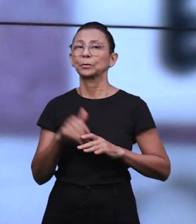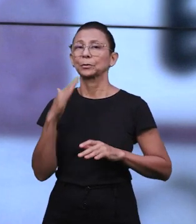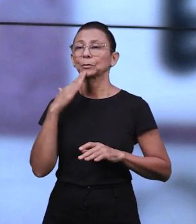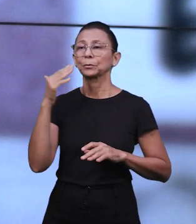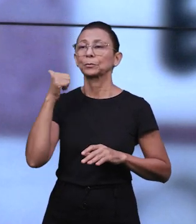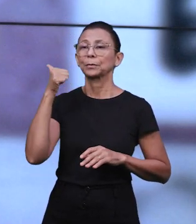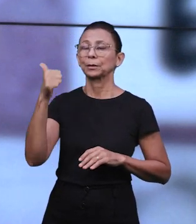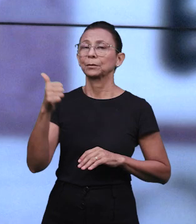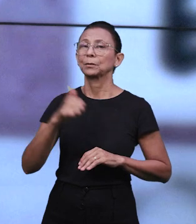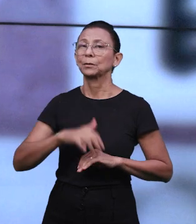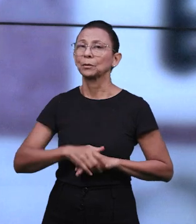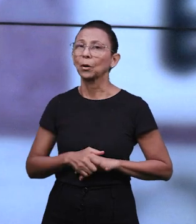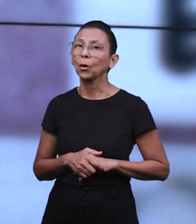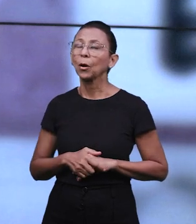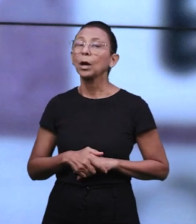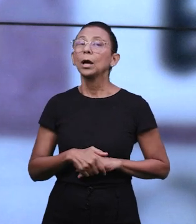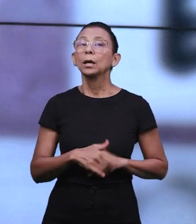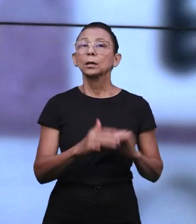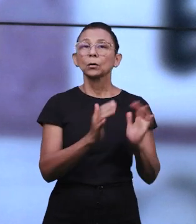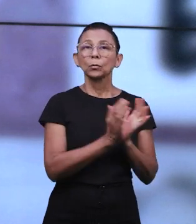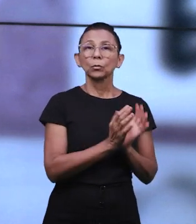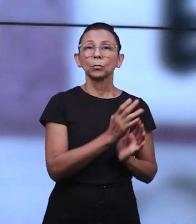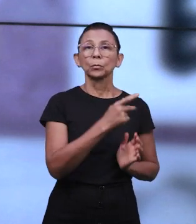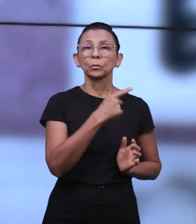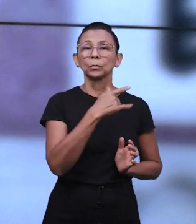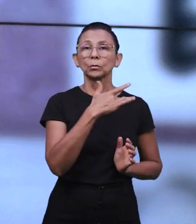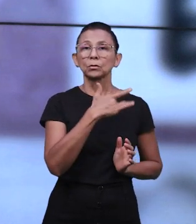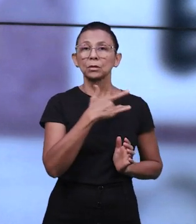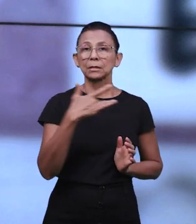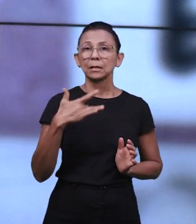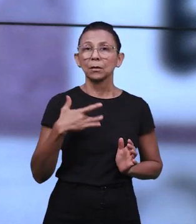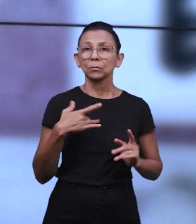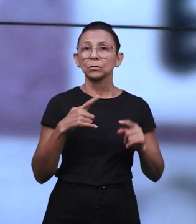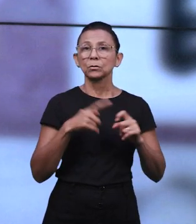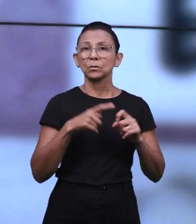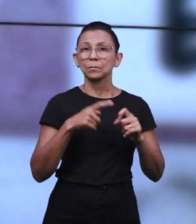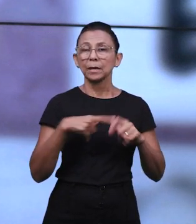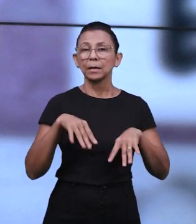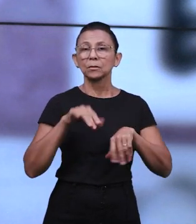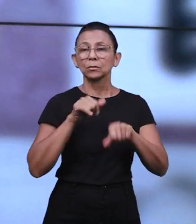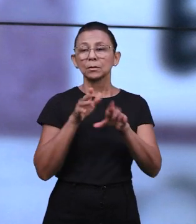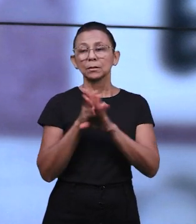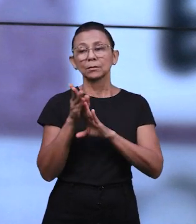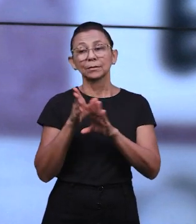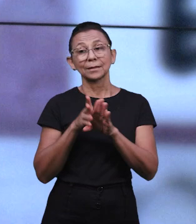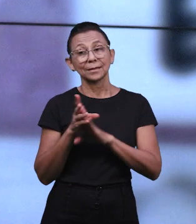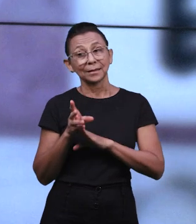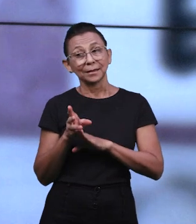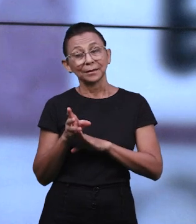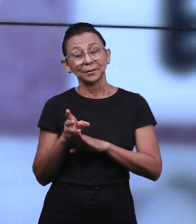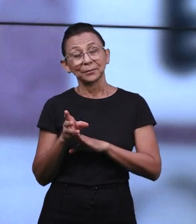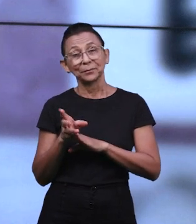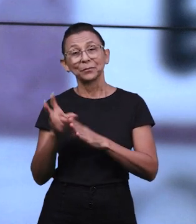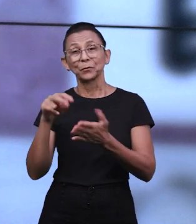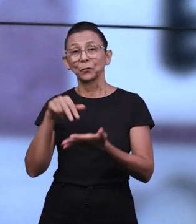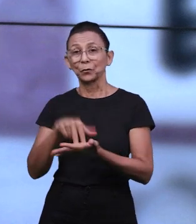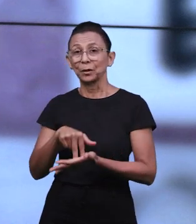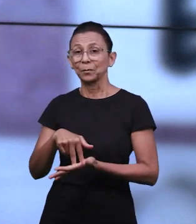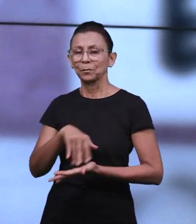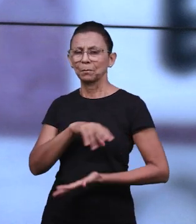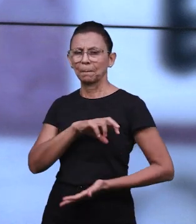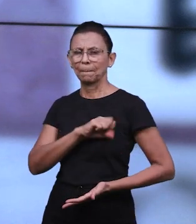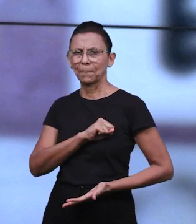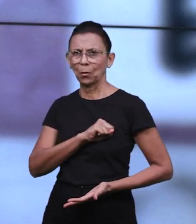o recomendado pelos órgãos de saúde e o possível para a nossa família. Que com firmeza, mas também com amor